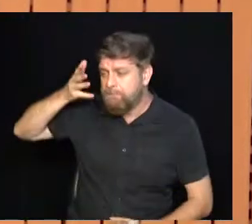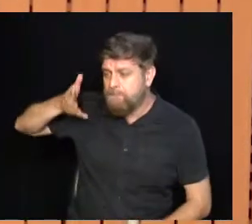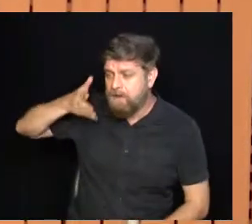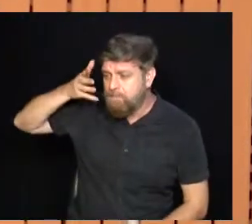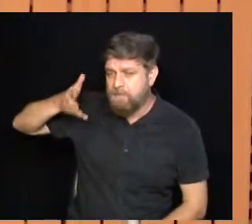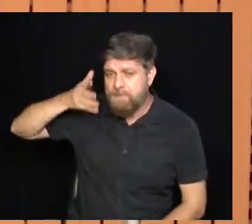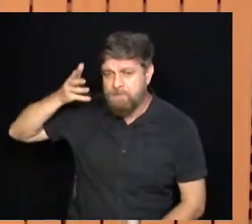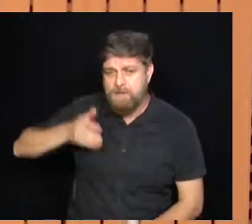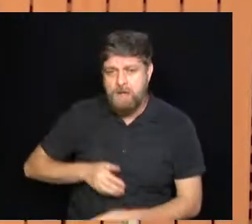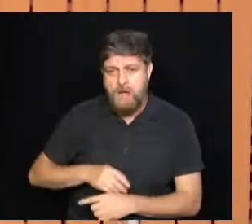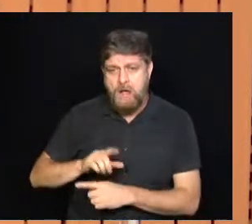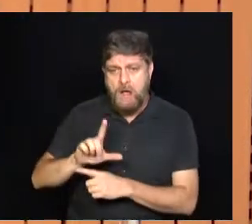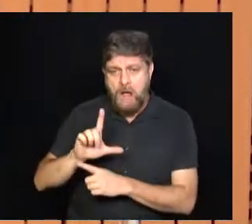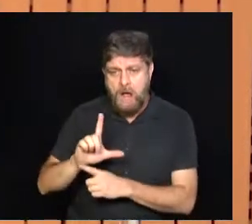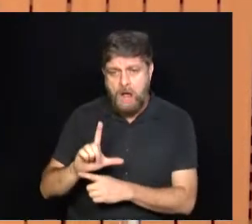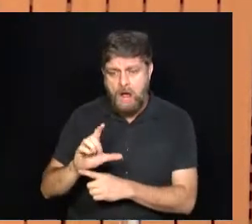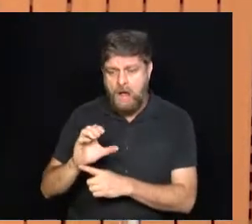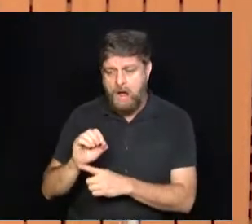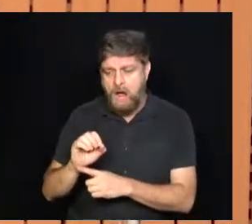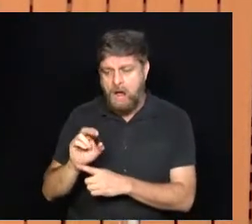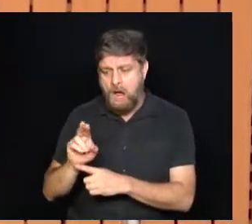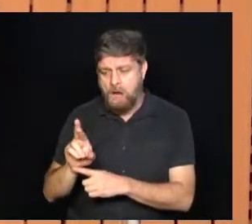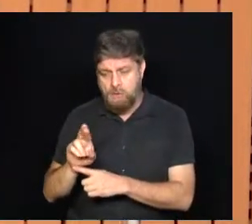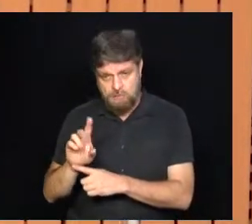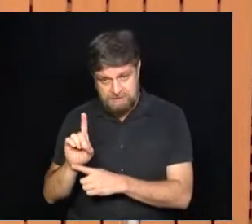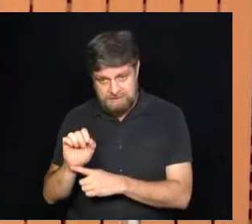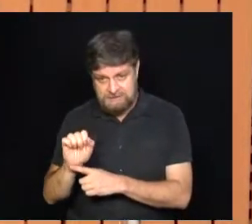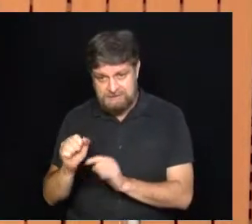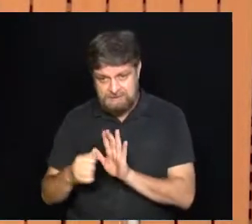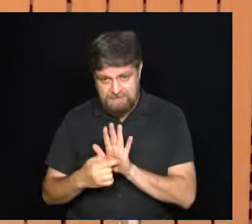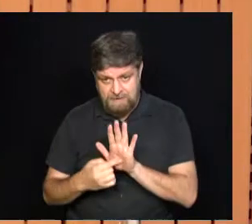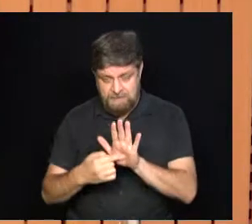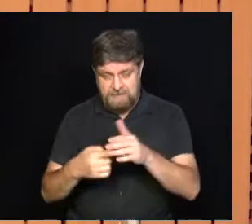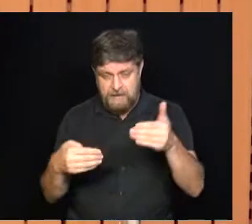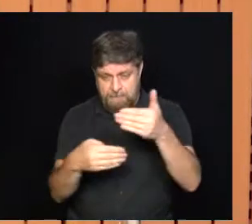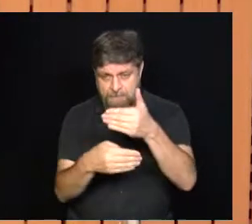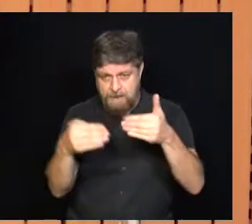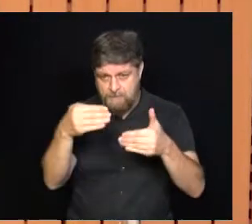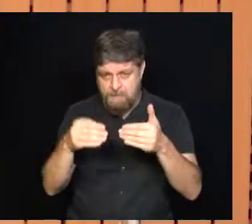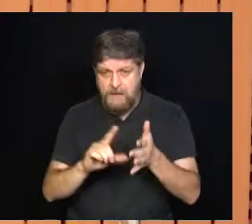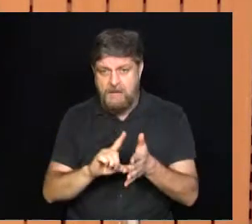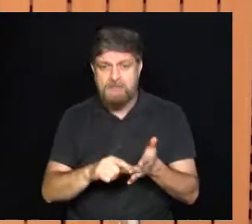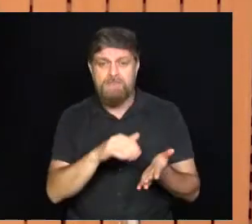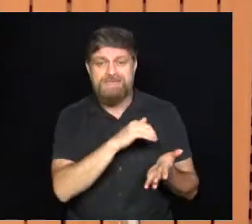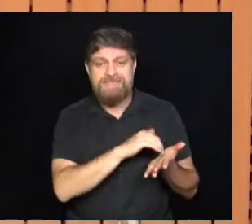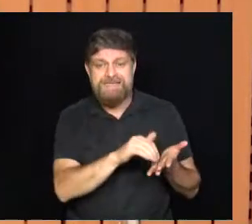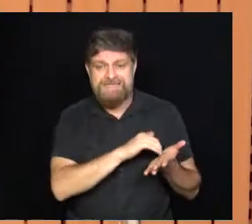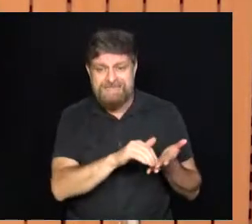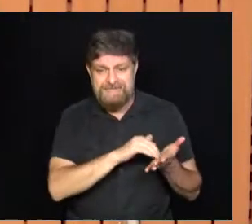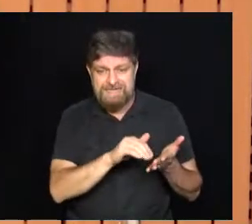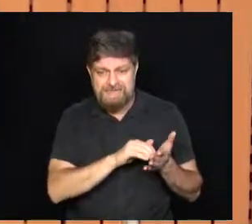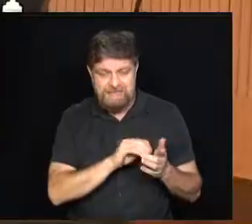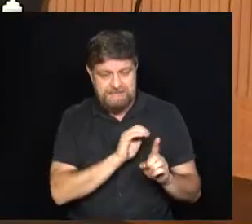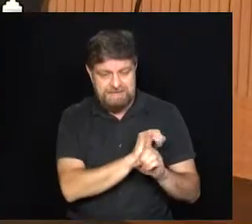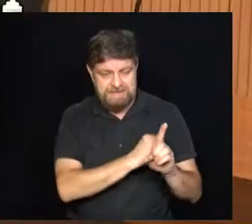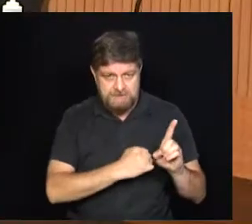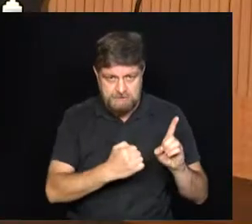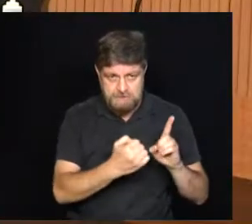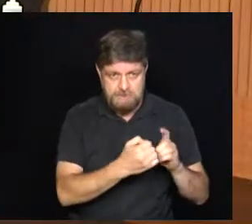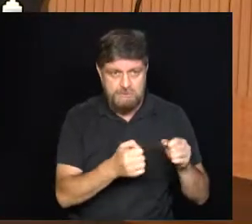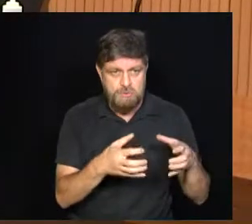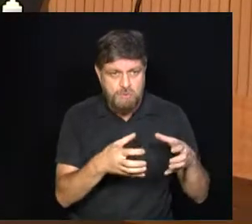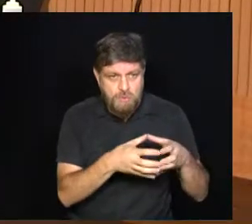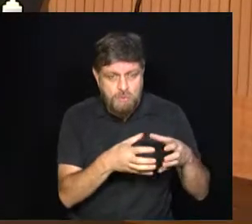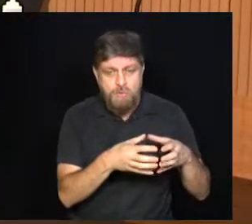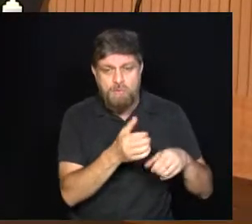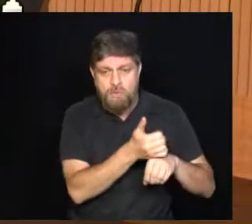comandante Lourdes, que vai iniciar a apresentação, e após a secretária, né, também acompanhada de toda a sua direção, né, de